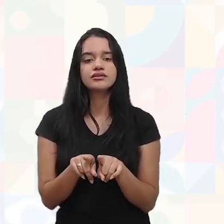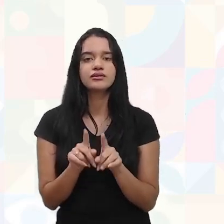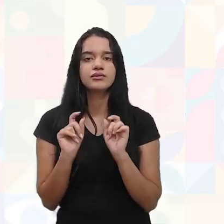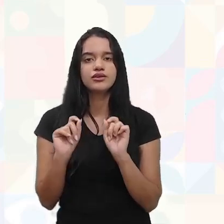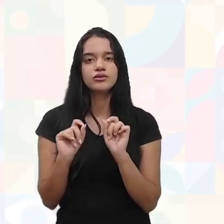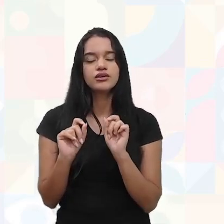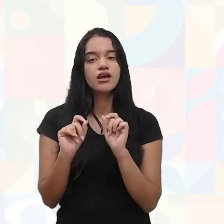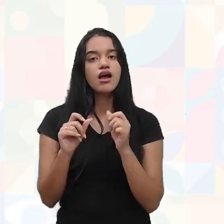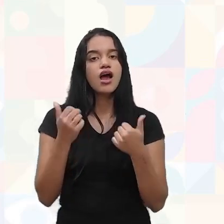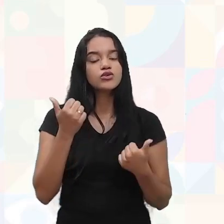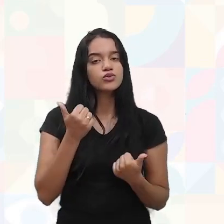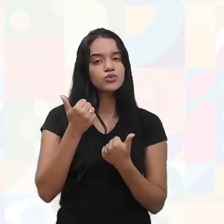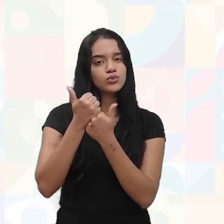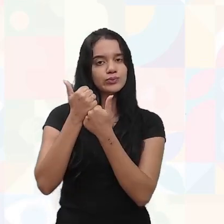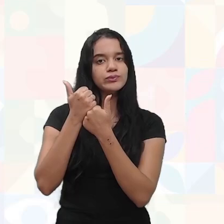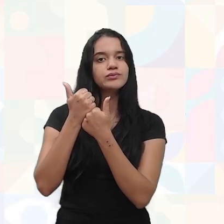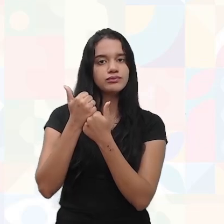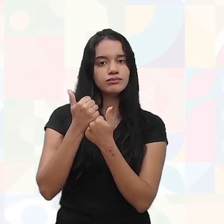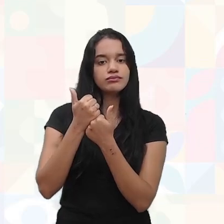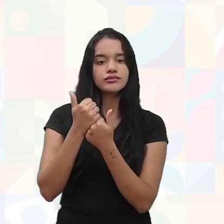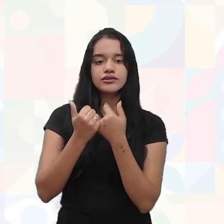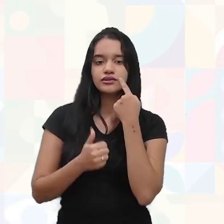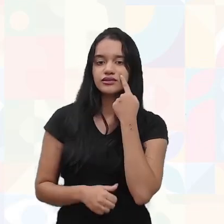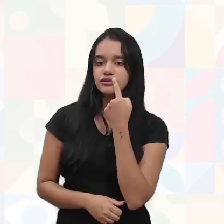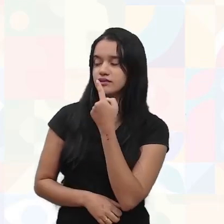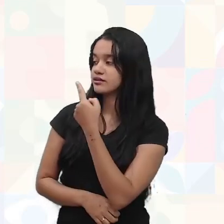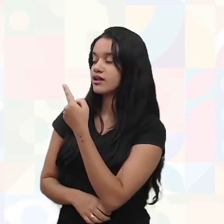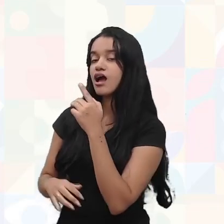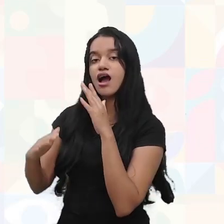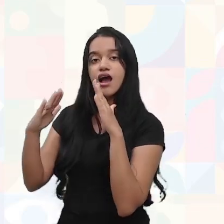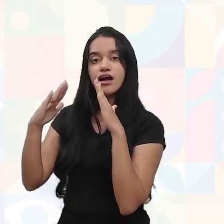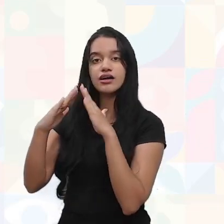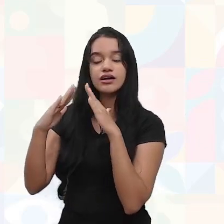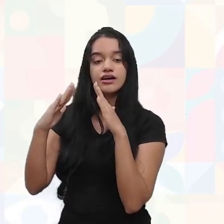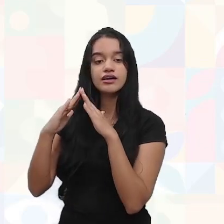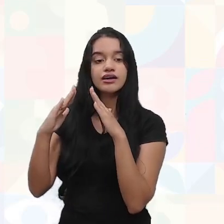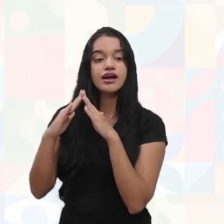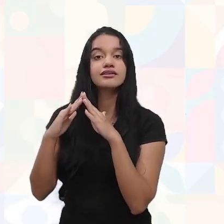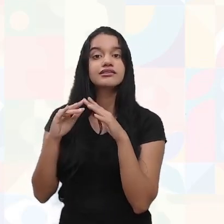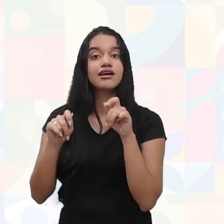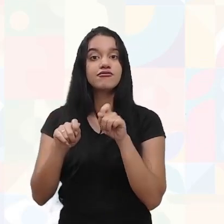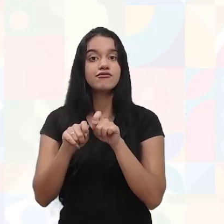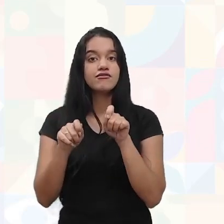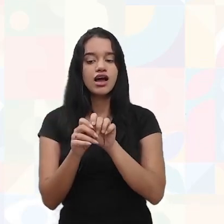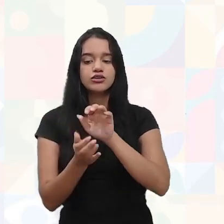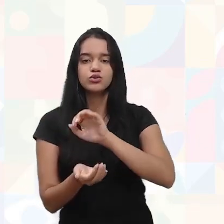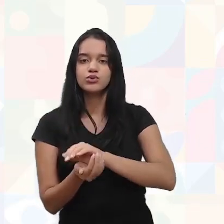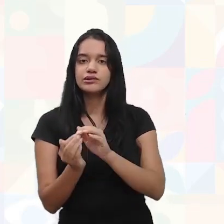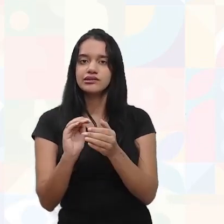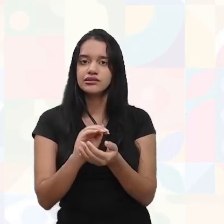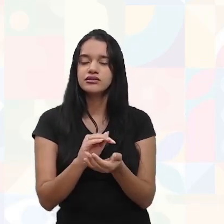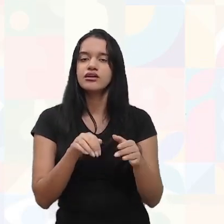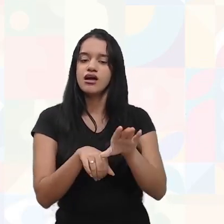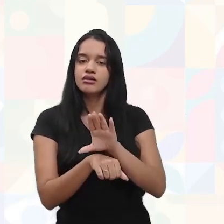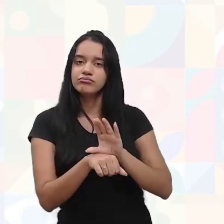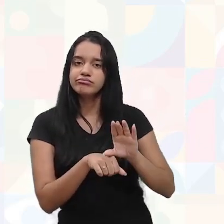a substituição da casa de betoneira, onde se faz o cimento, na